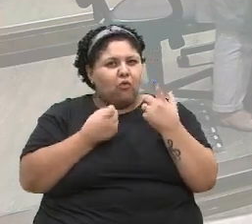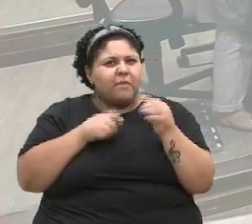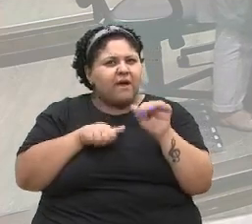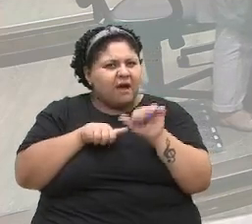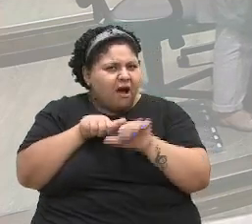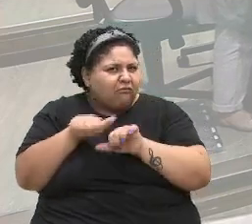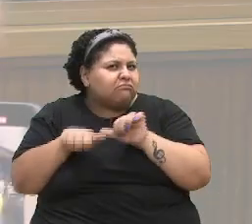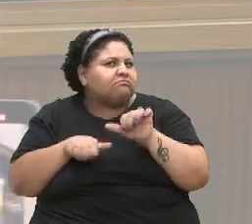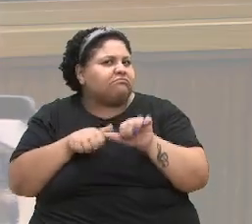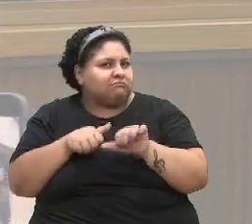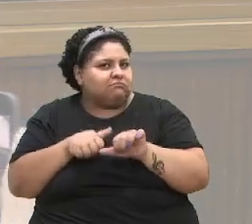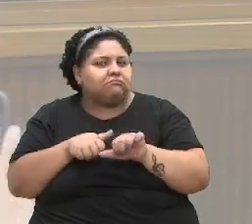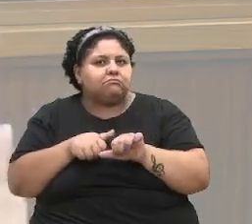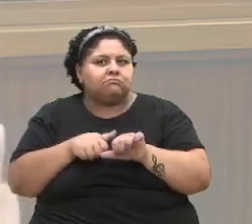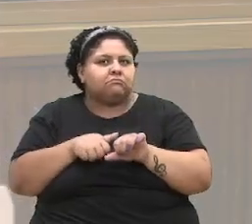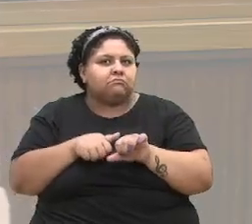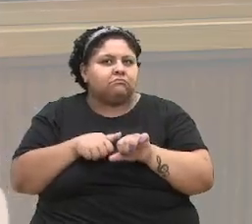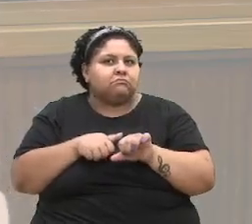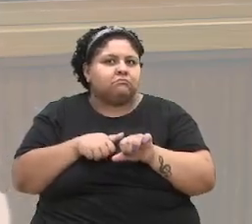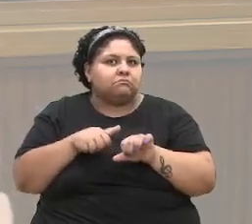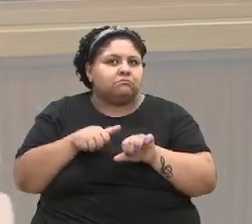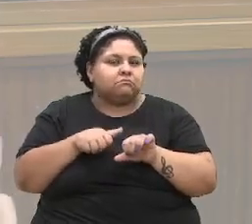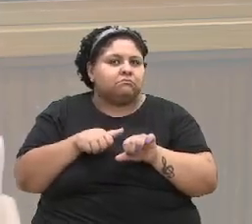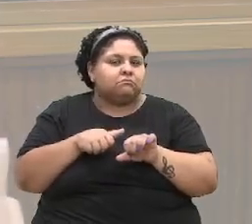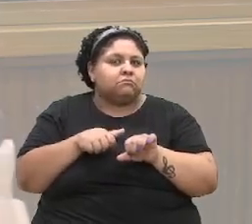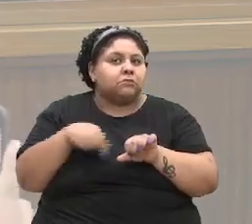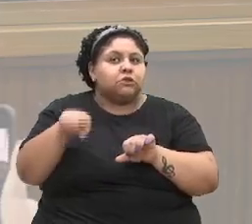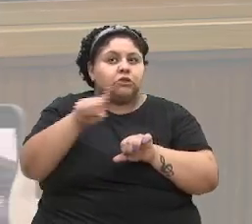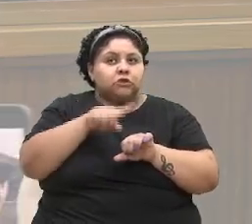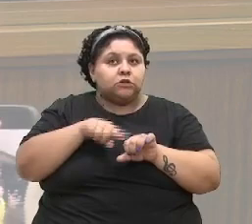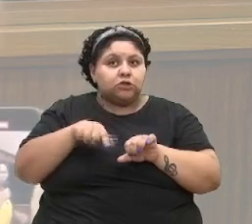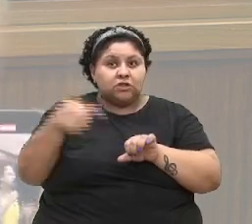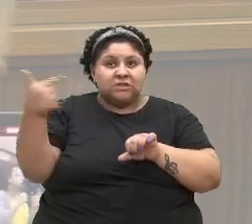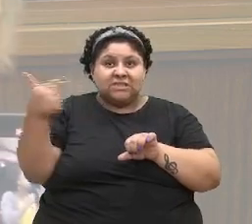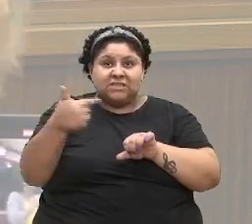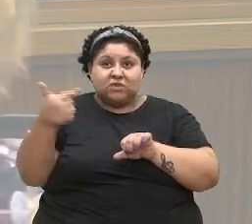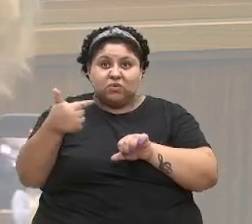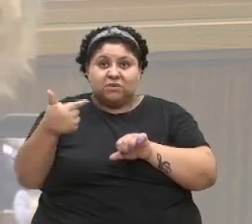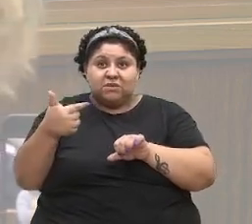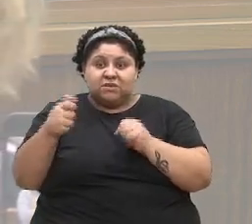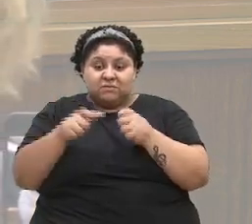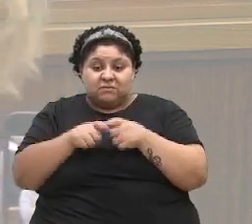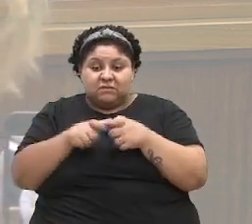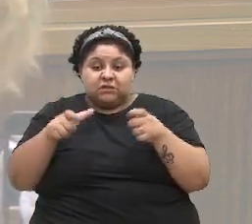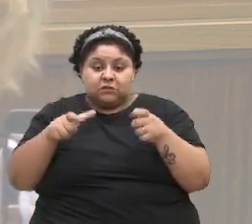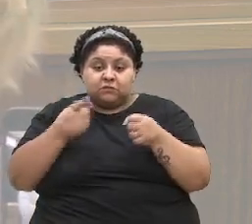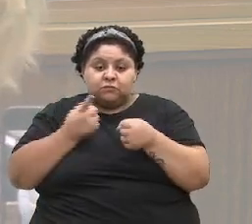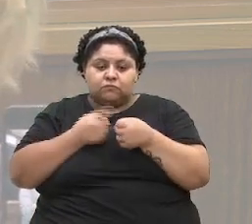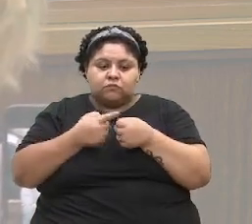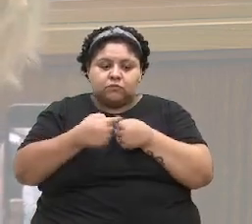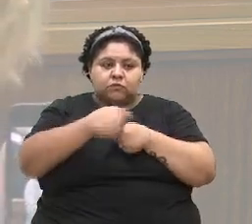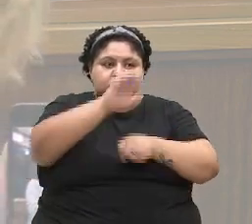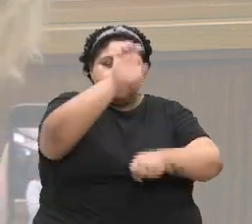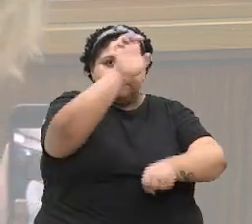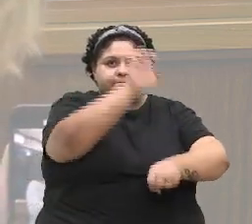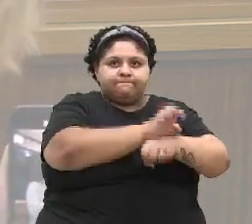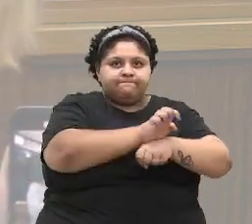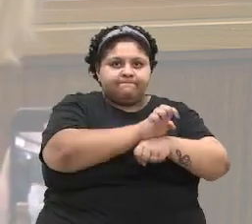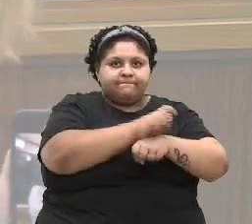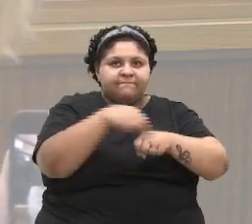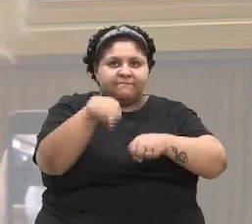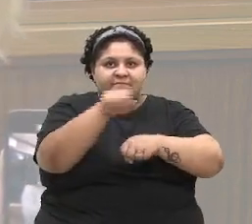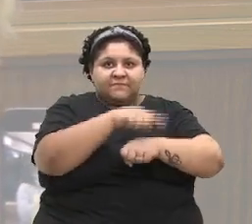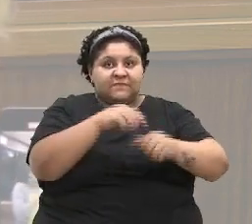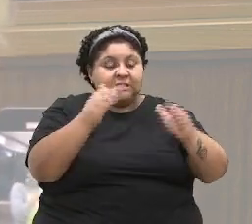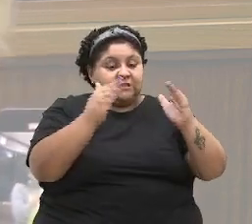alteração, de causar alguma mudança. Nós somos a segunda maior cidade do estado, então a nossa